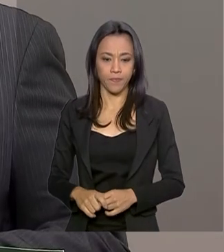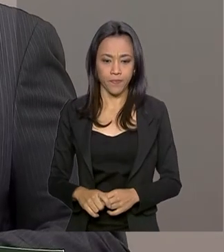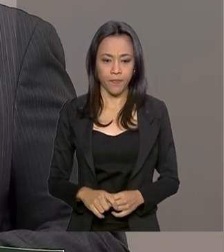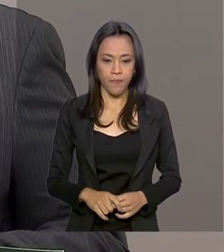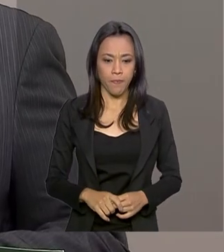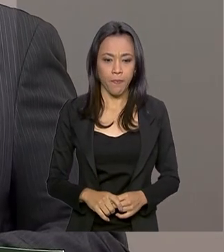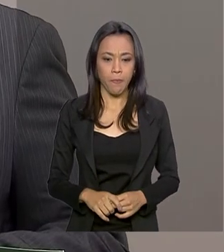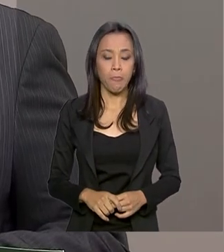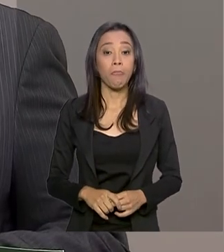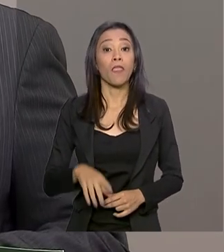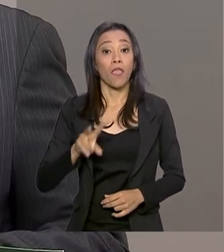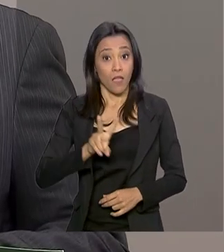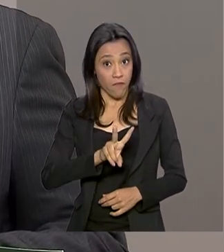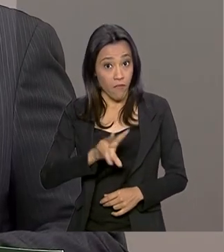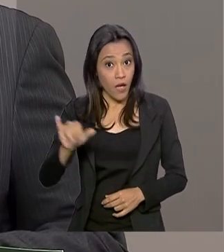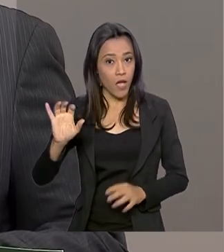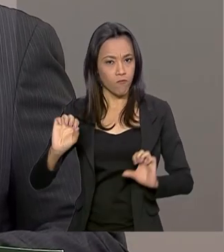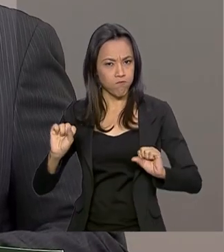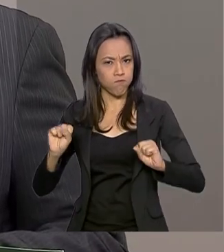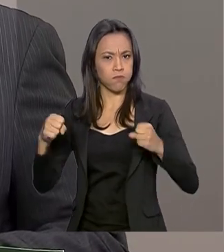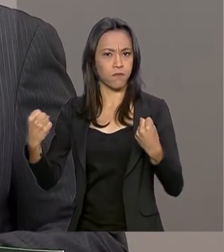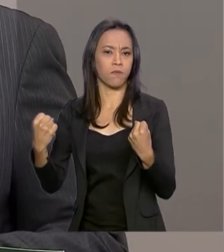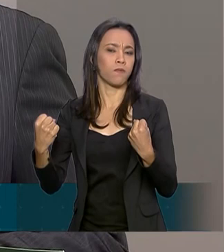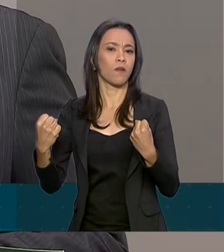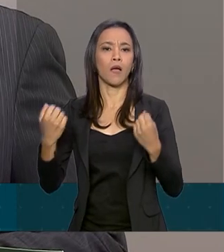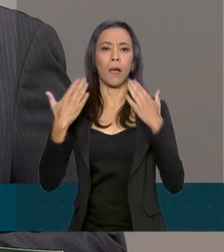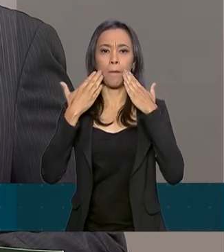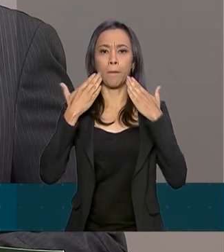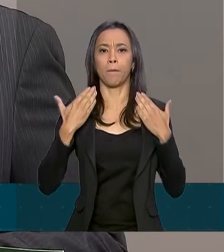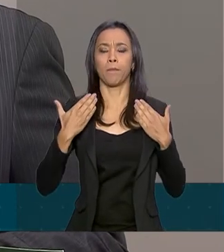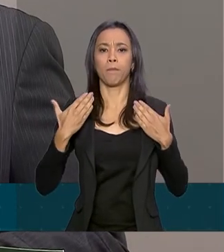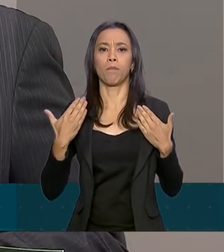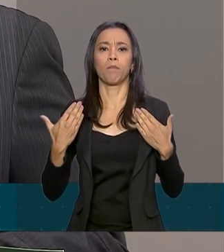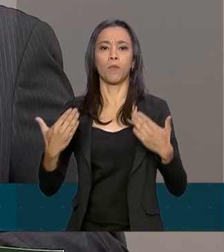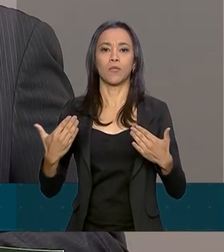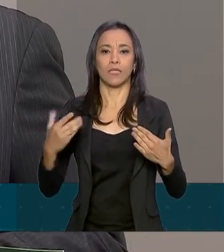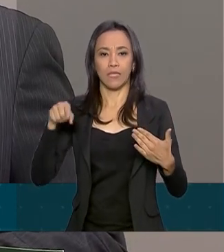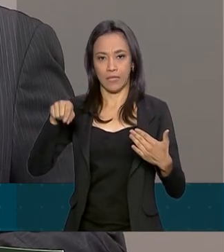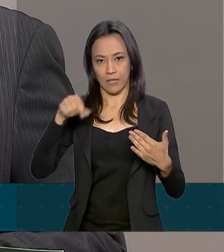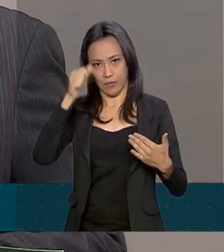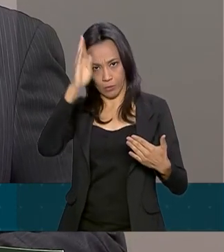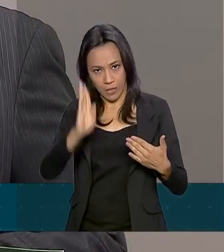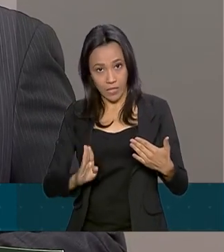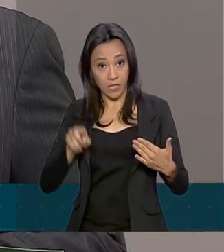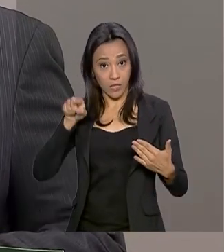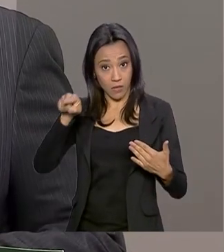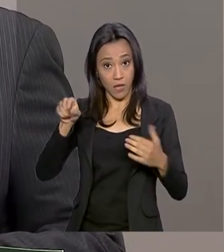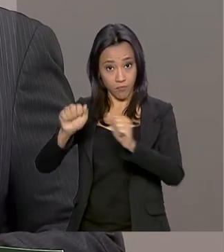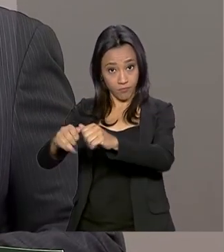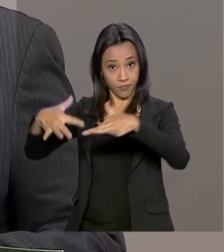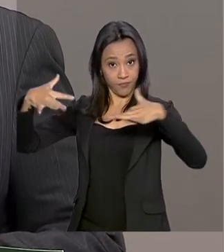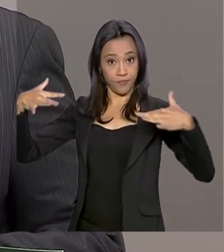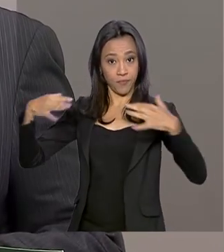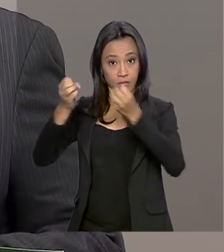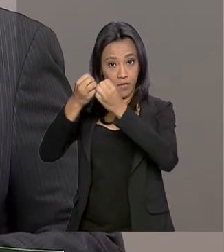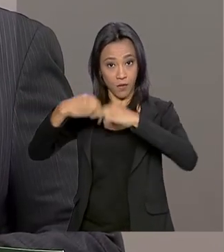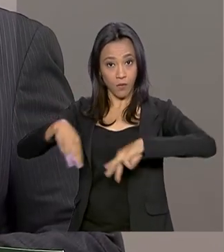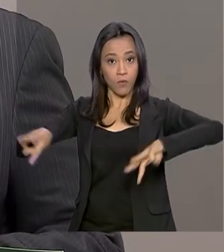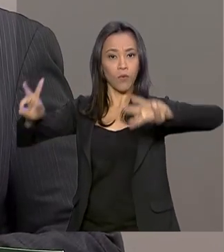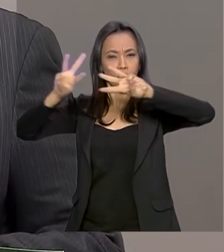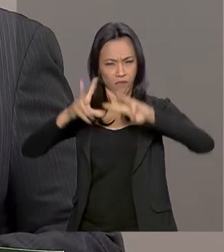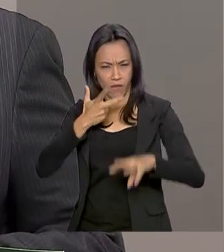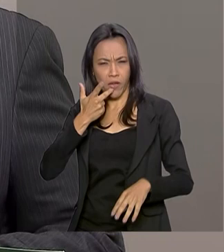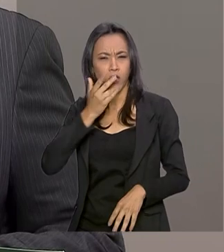vai fortalecer a posição do brasil perante o assembléia geral das nações unidas vai falar com o coração